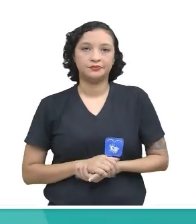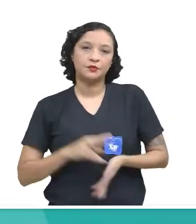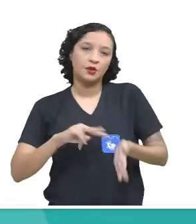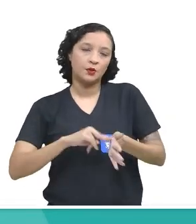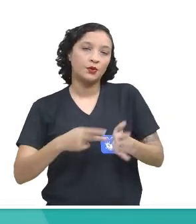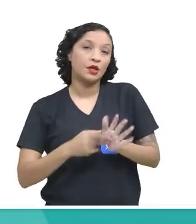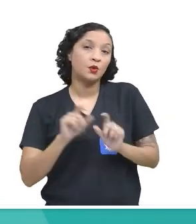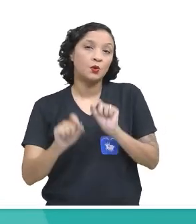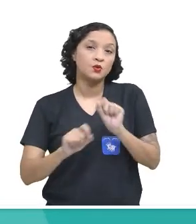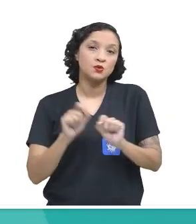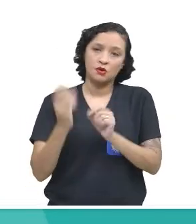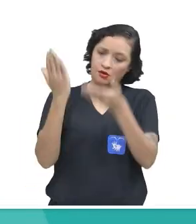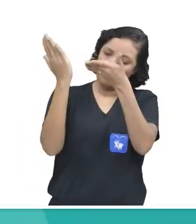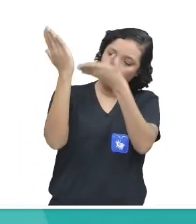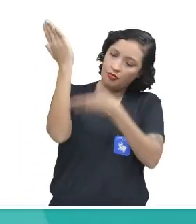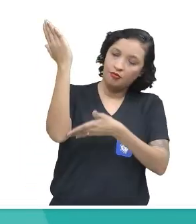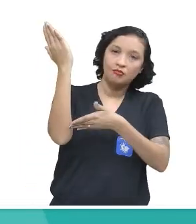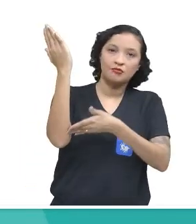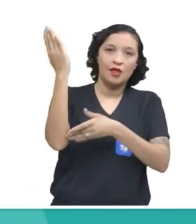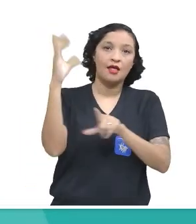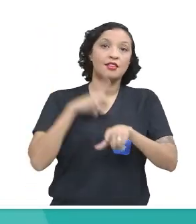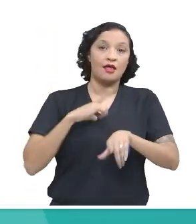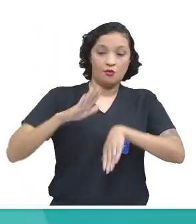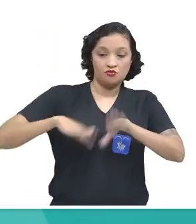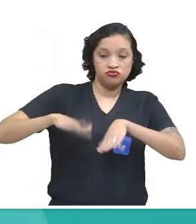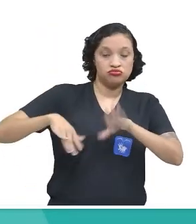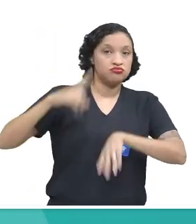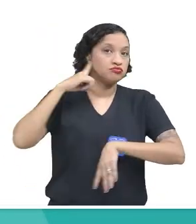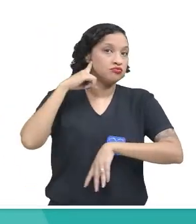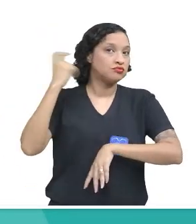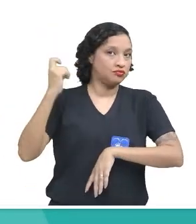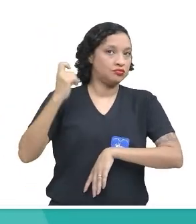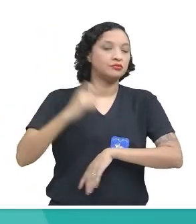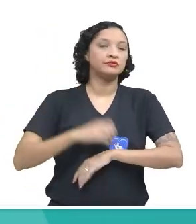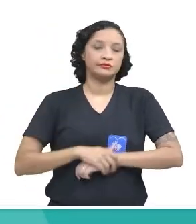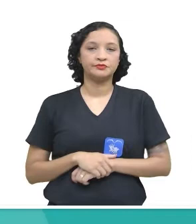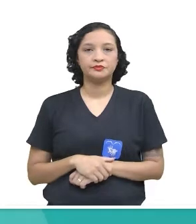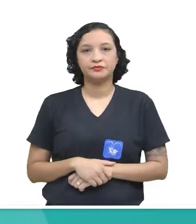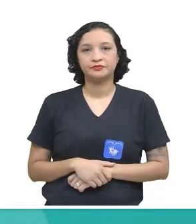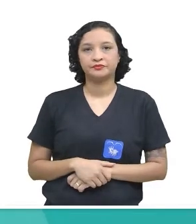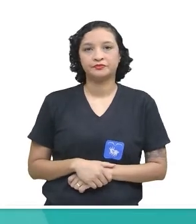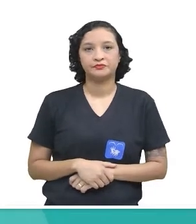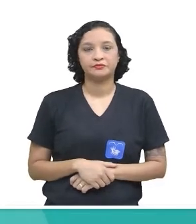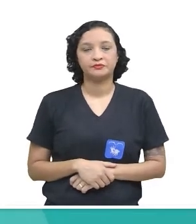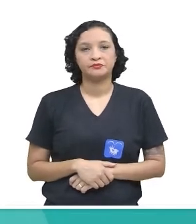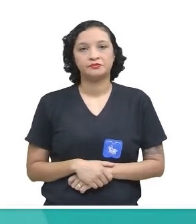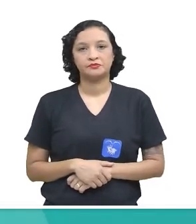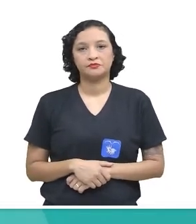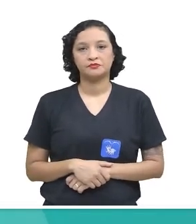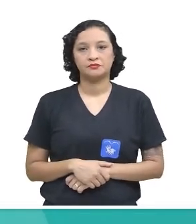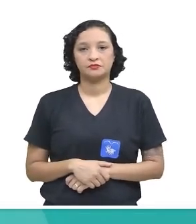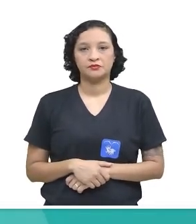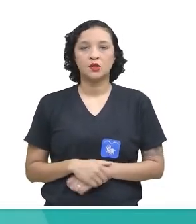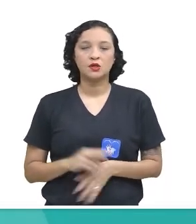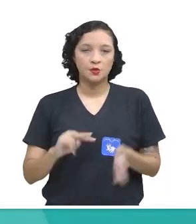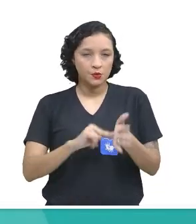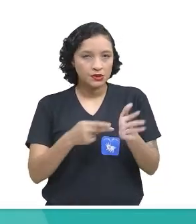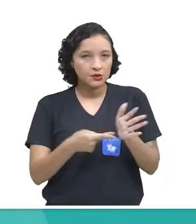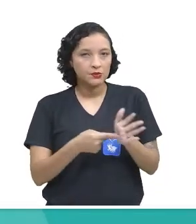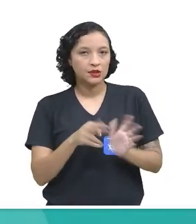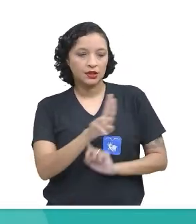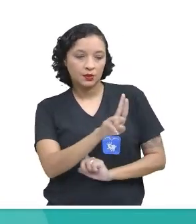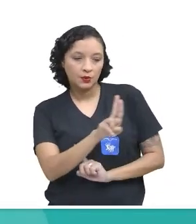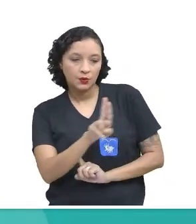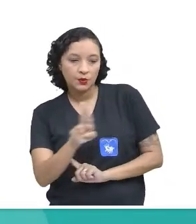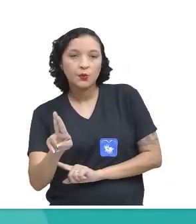que produz som. Então, a partir, né, do significado, da origem